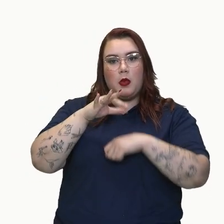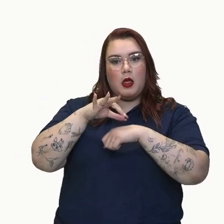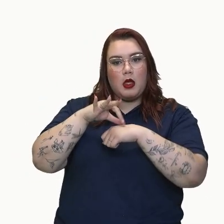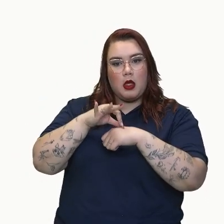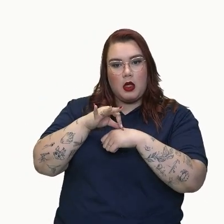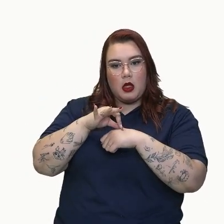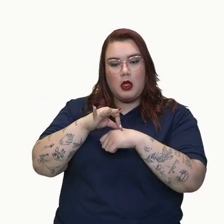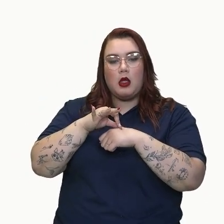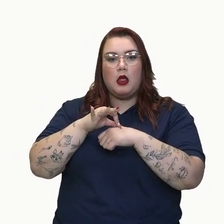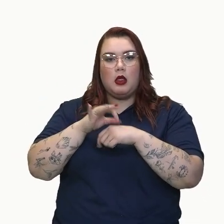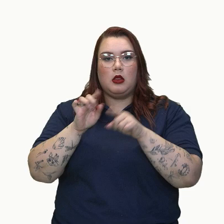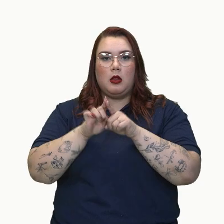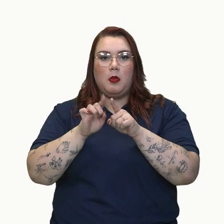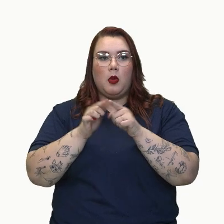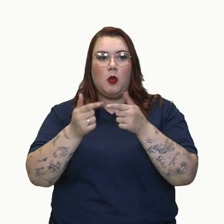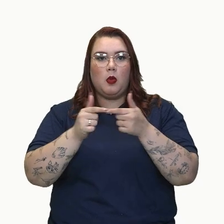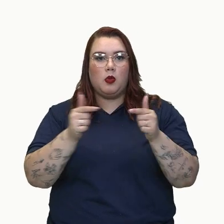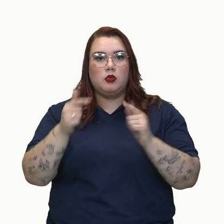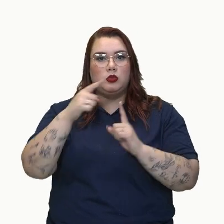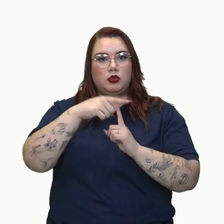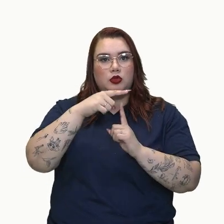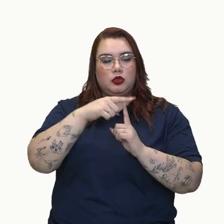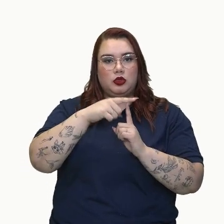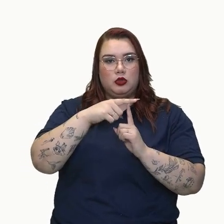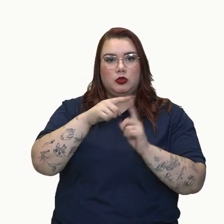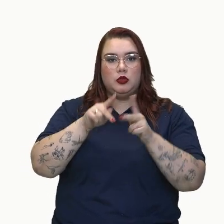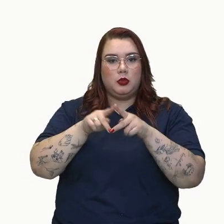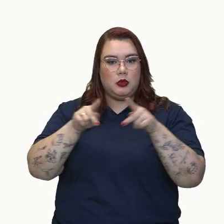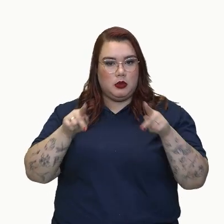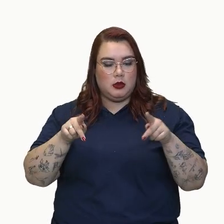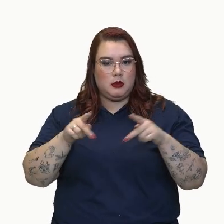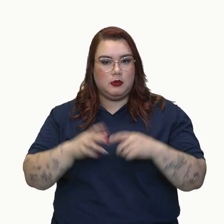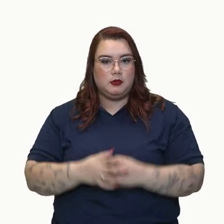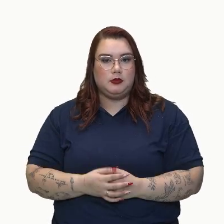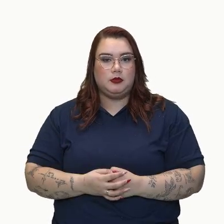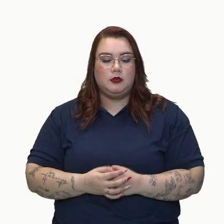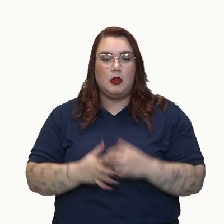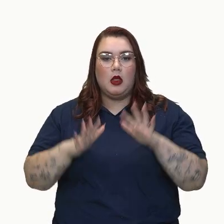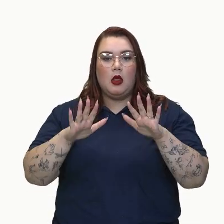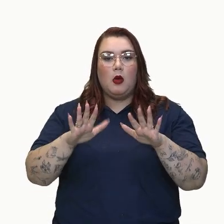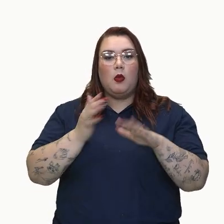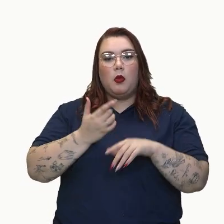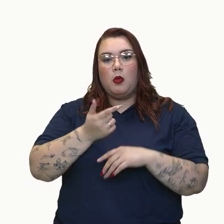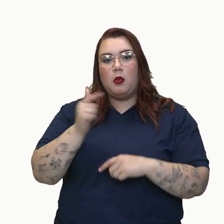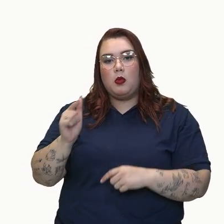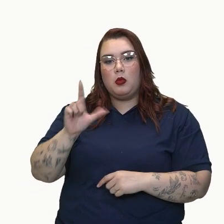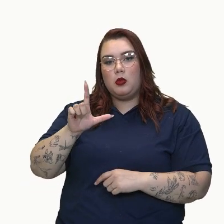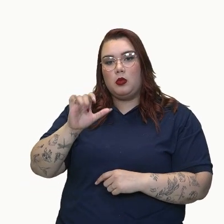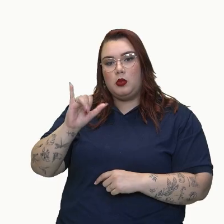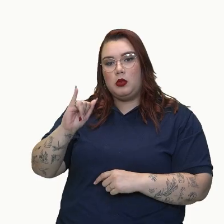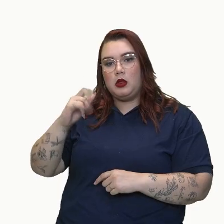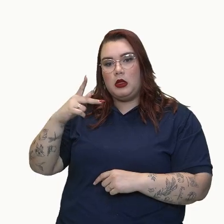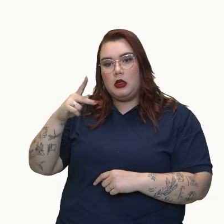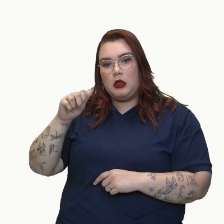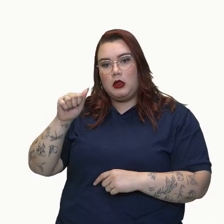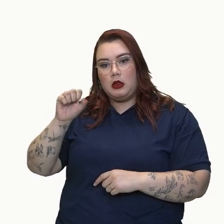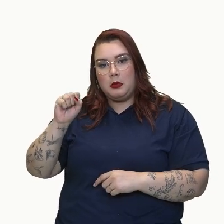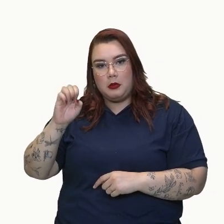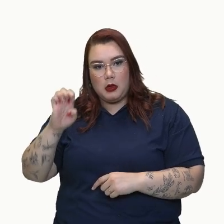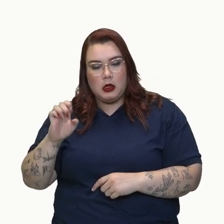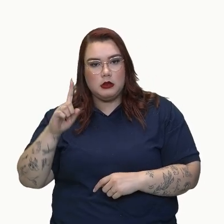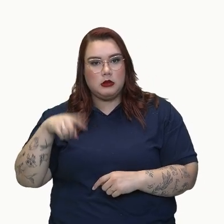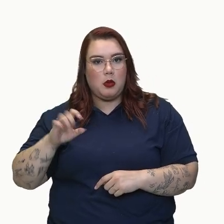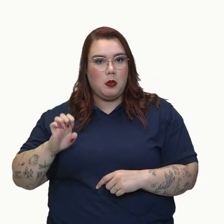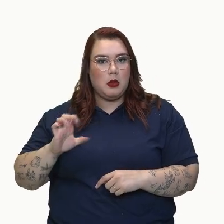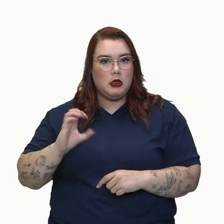fontes proteicas. Já a lipase, ela é o que? É uma enzima digestiva também, mas só que,